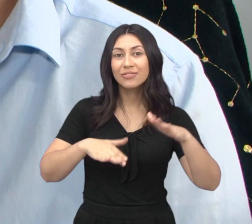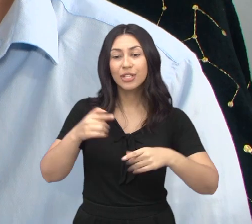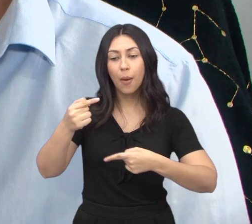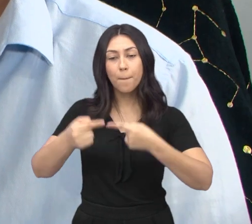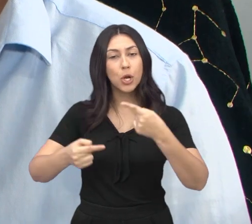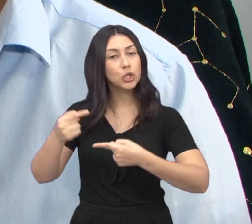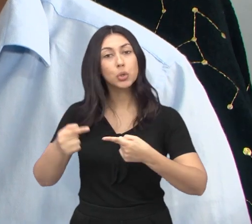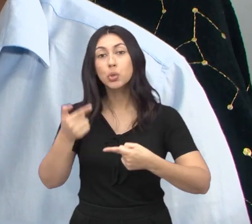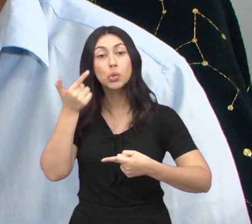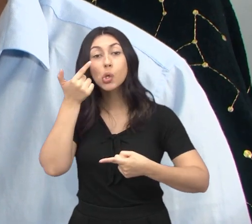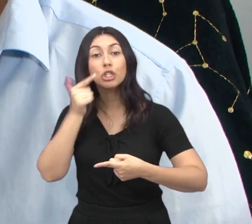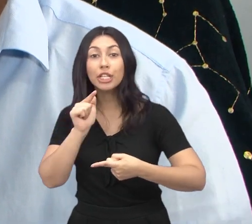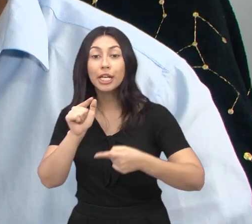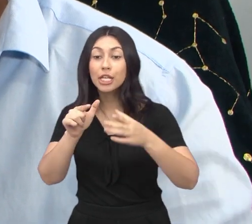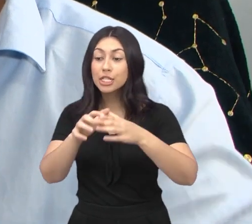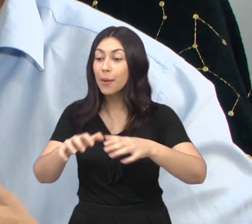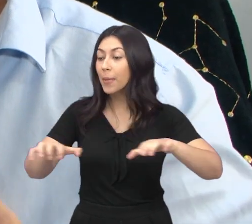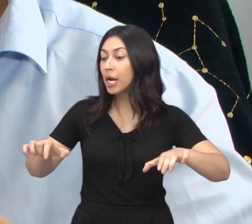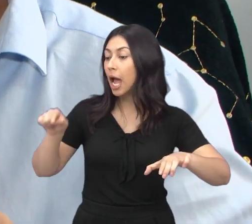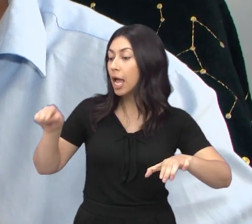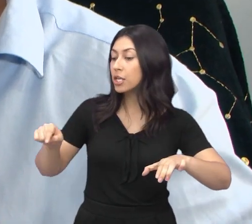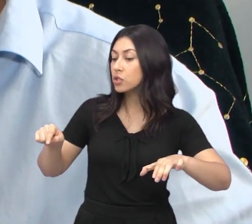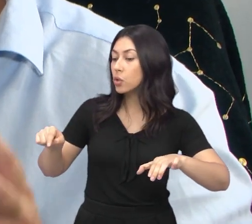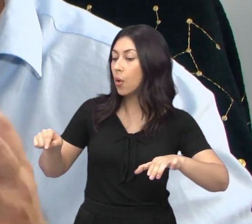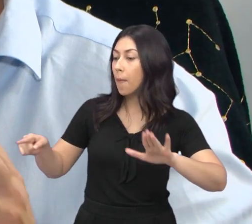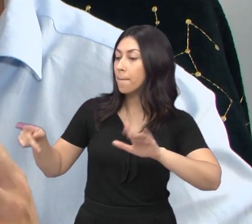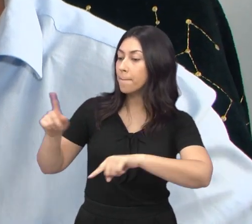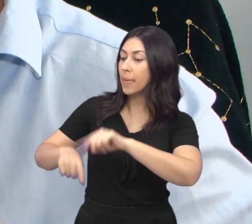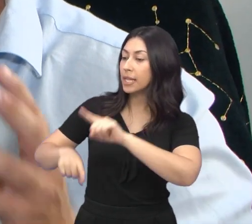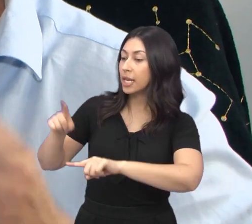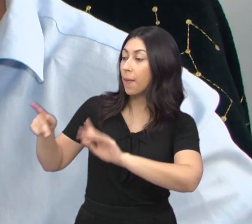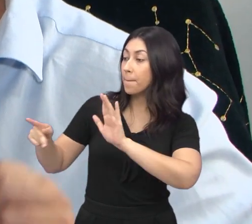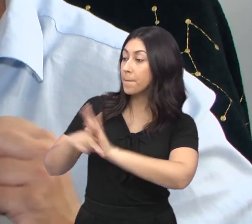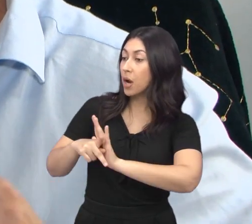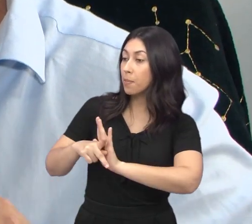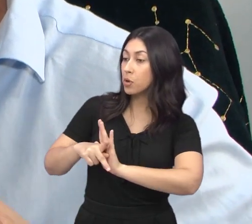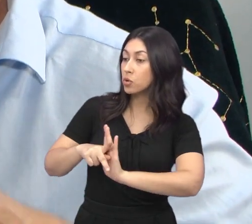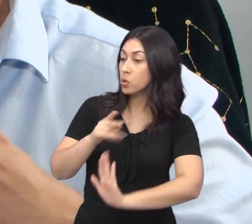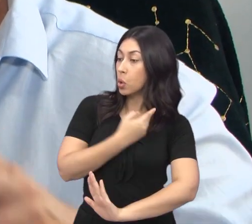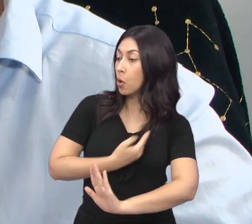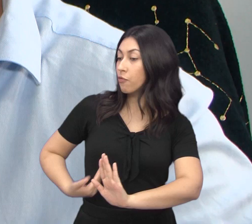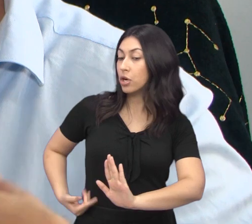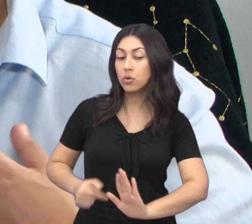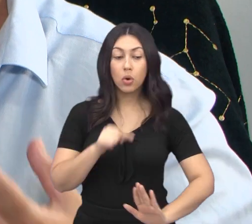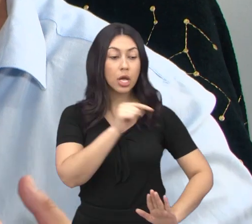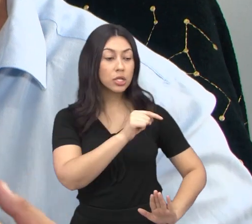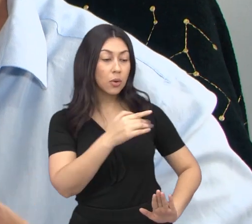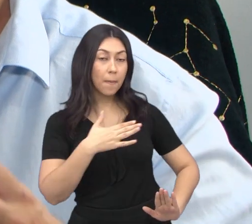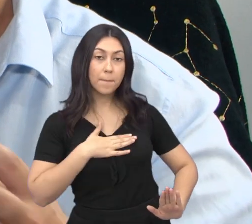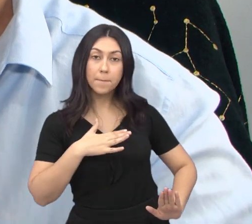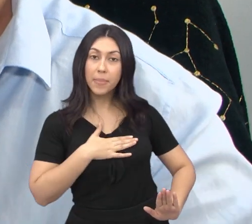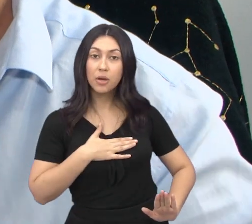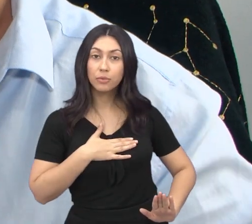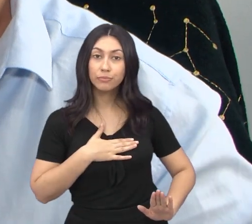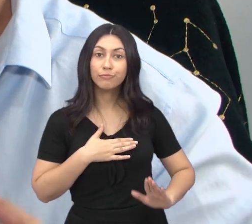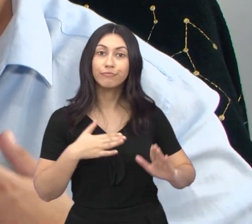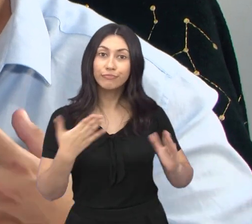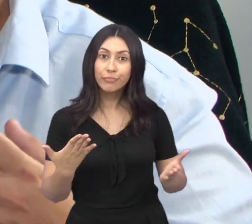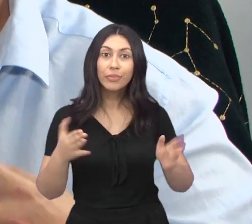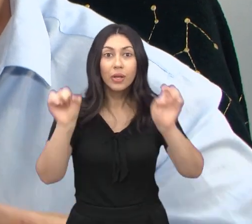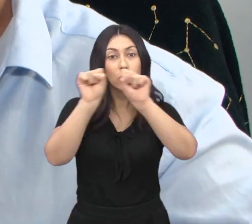isso? Significa que nós temos uma dificuldade que está ligada à forma como nós fomos consolidando como sociedade, como